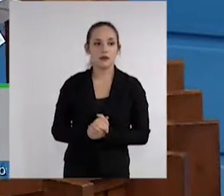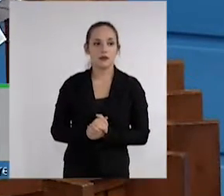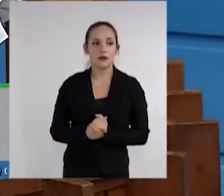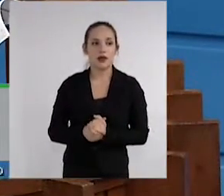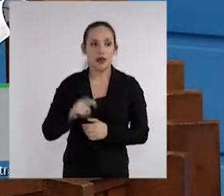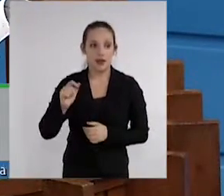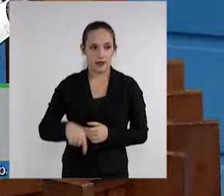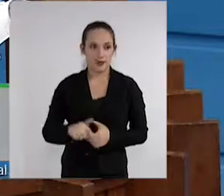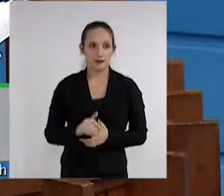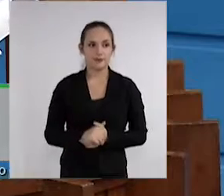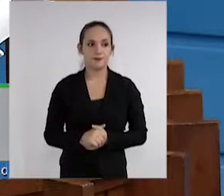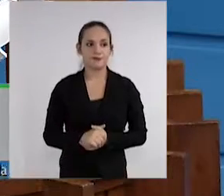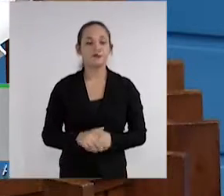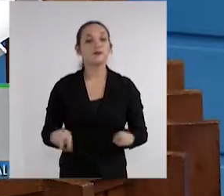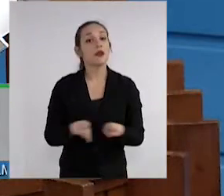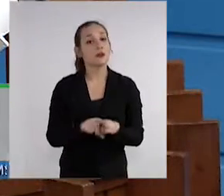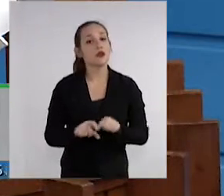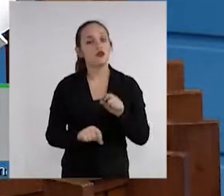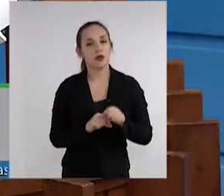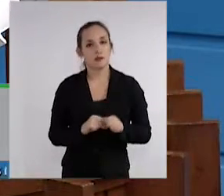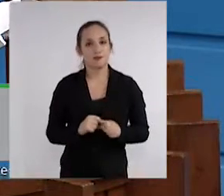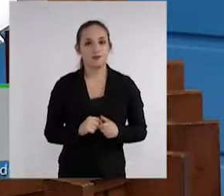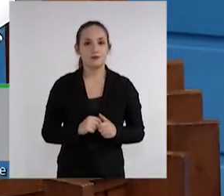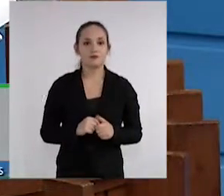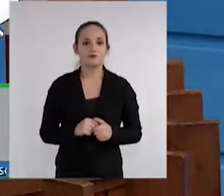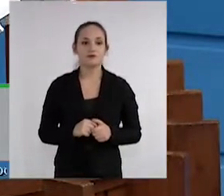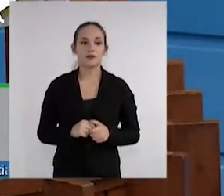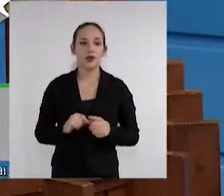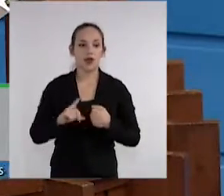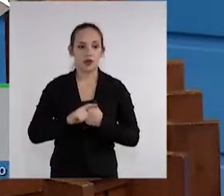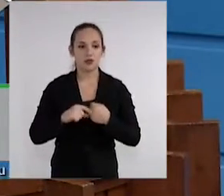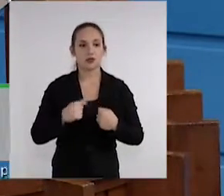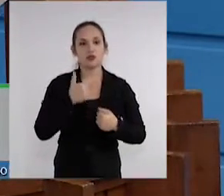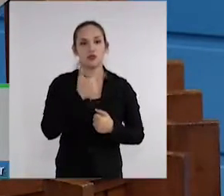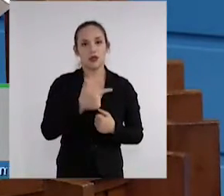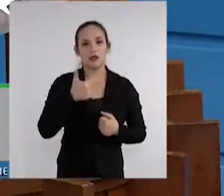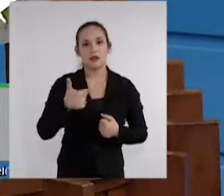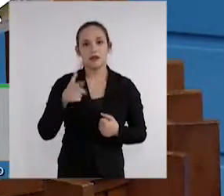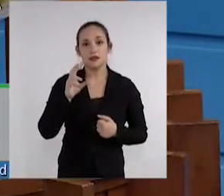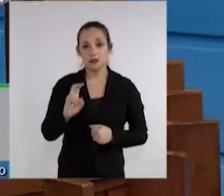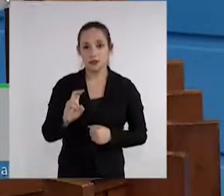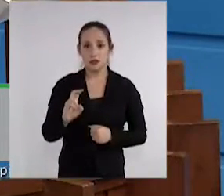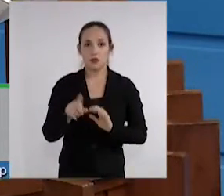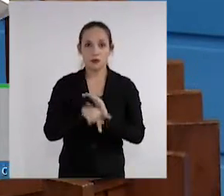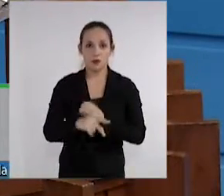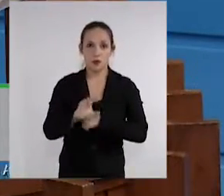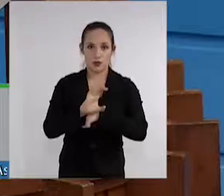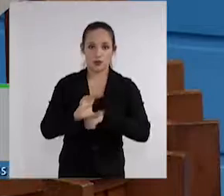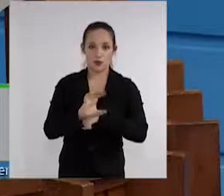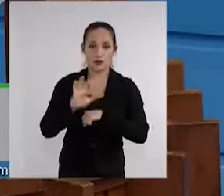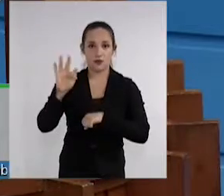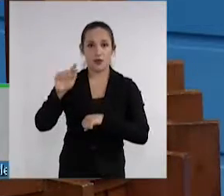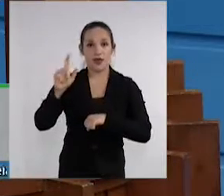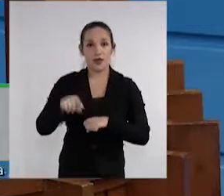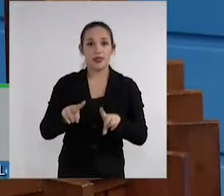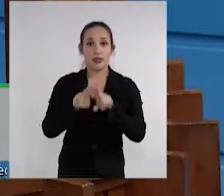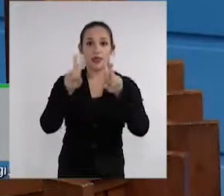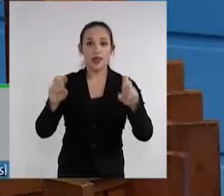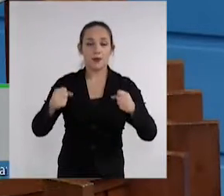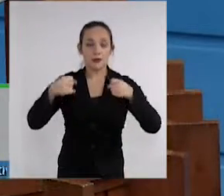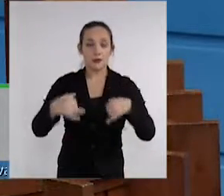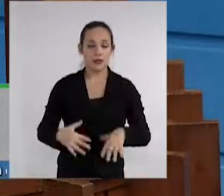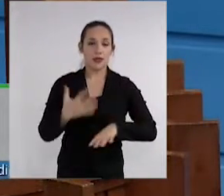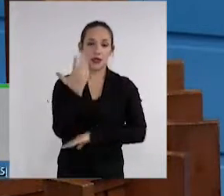na nossa casa. Além do mais, nós também, no artigo 225 da Constituição, no capítulo que trata do